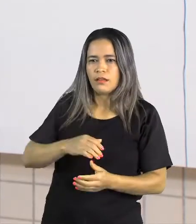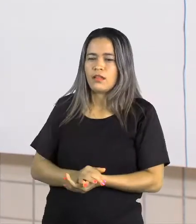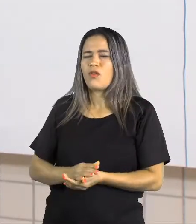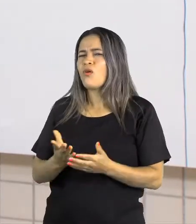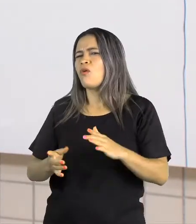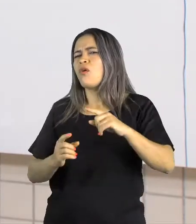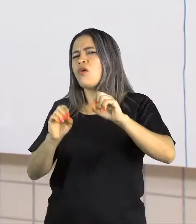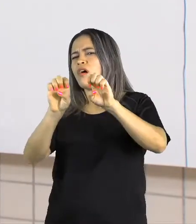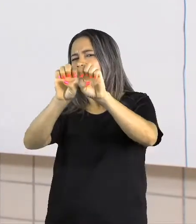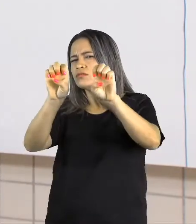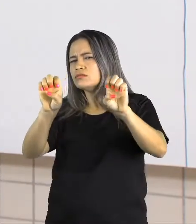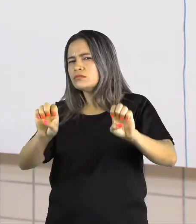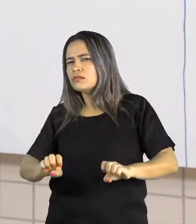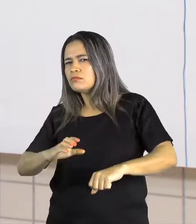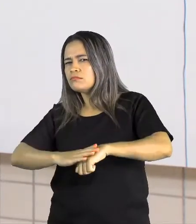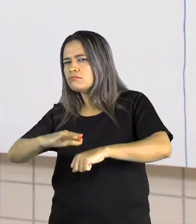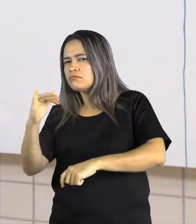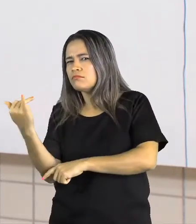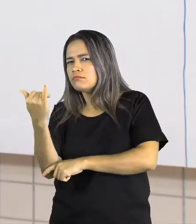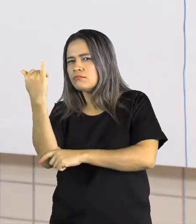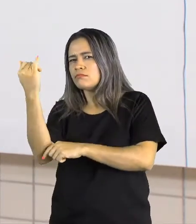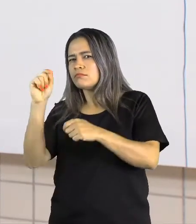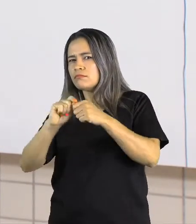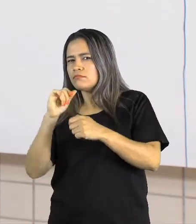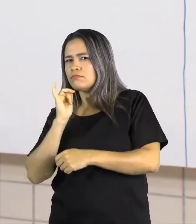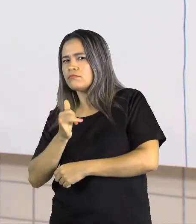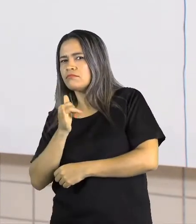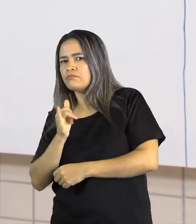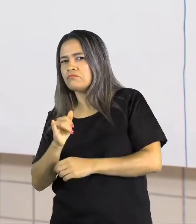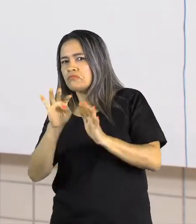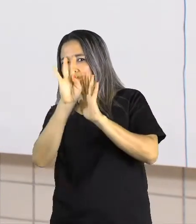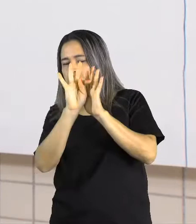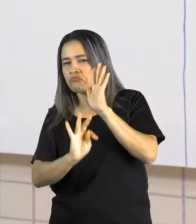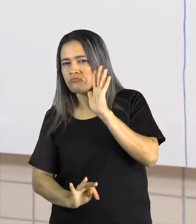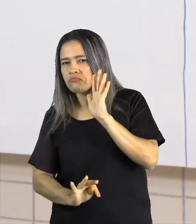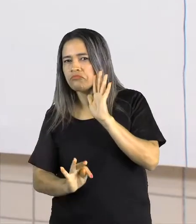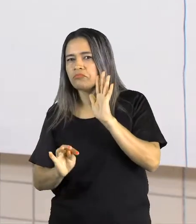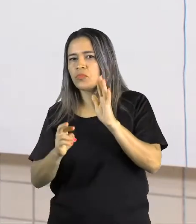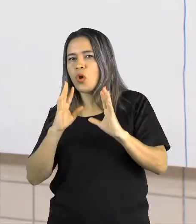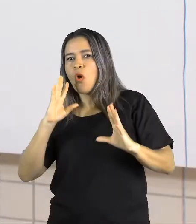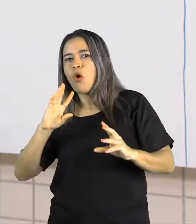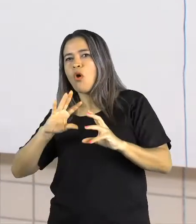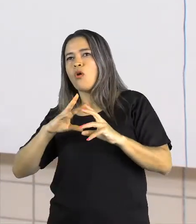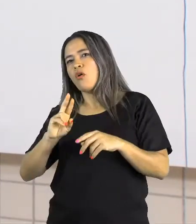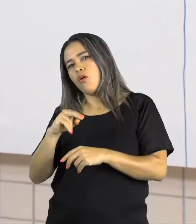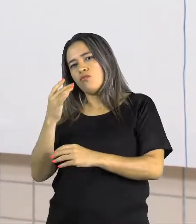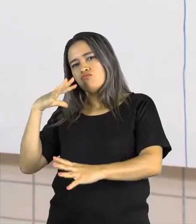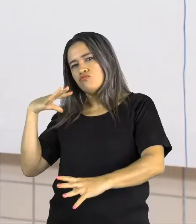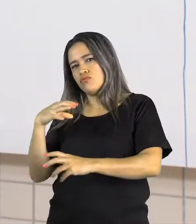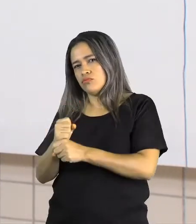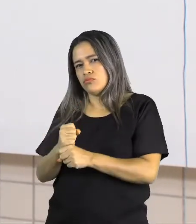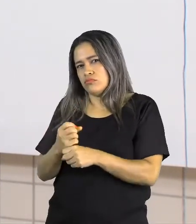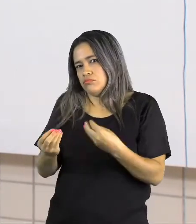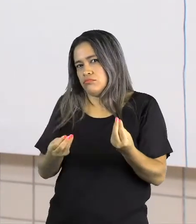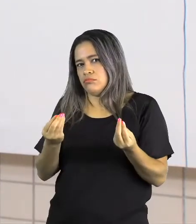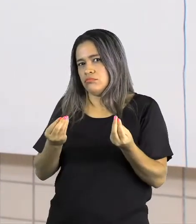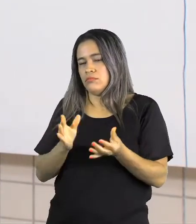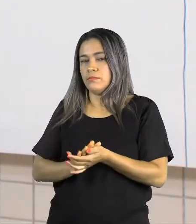estrutura mais importante para se fazer um relato, um texto ou um resumo? Primeiro de tudo,